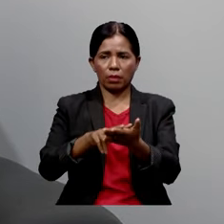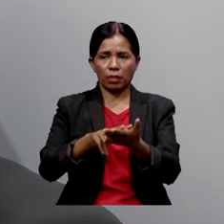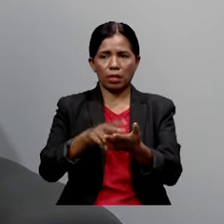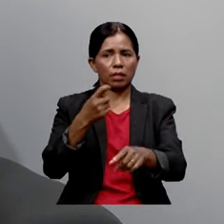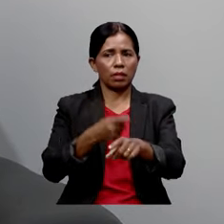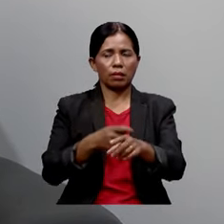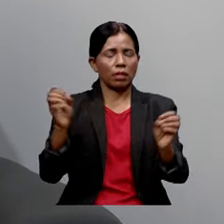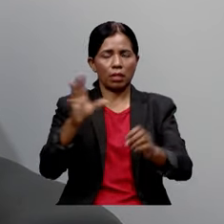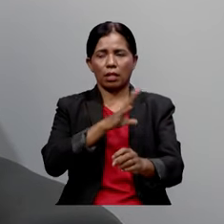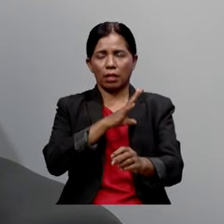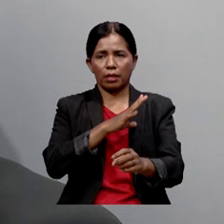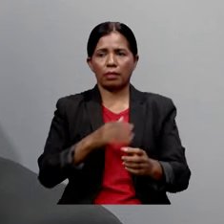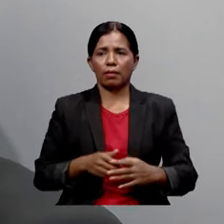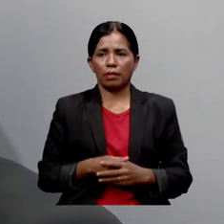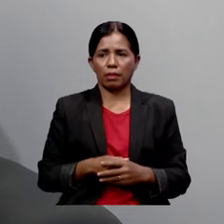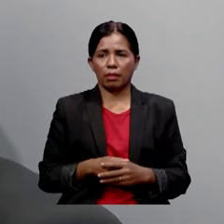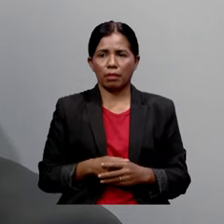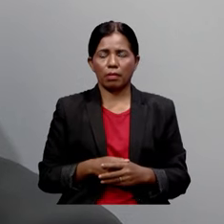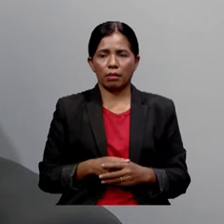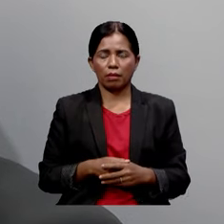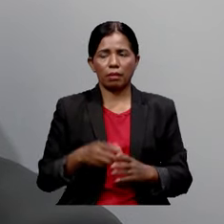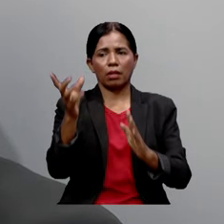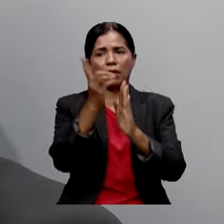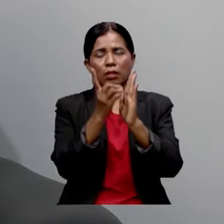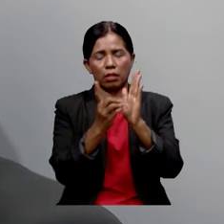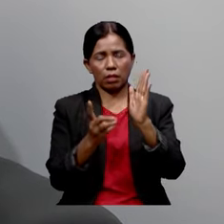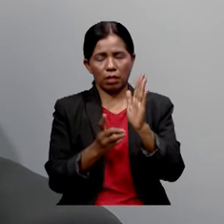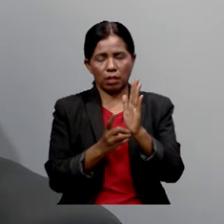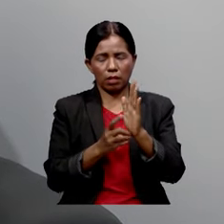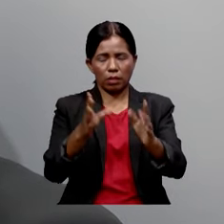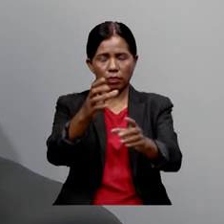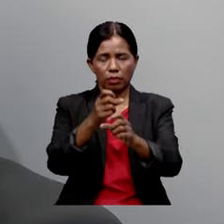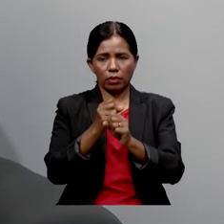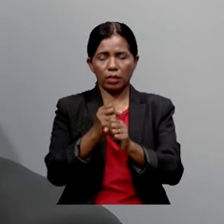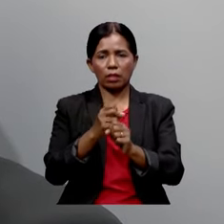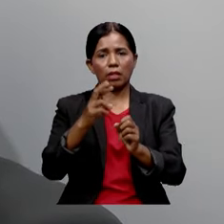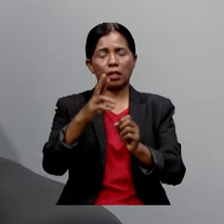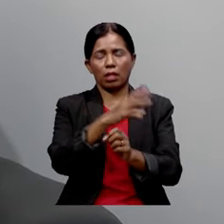não vai lá de Moreira. Então, dados verificados, e já